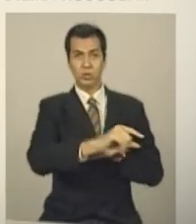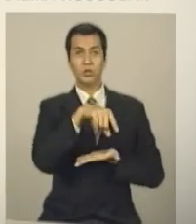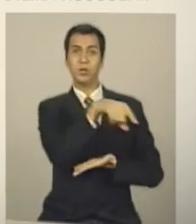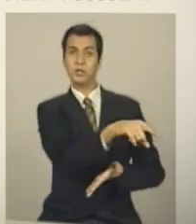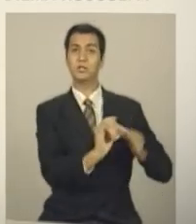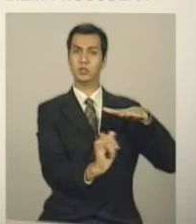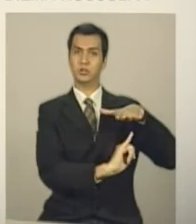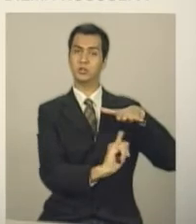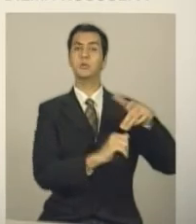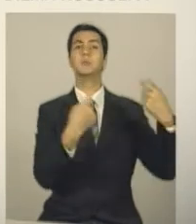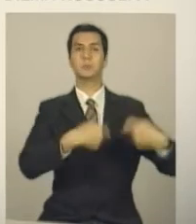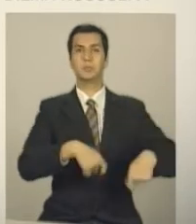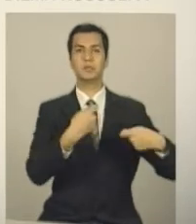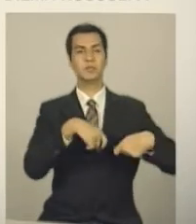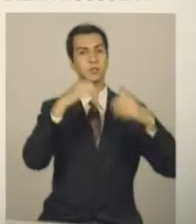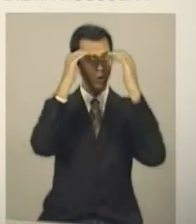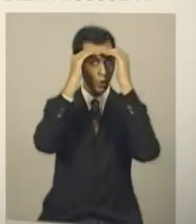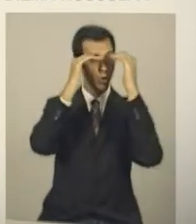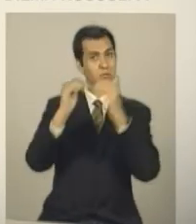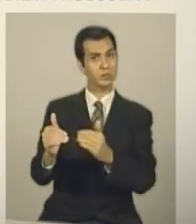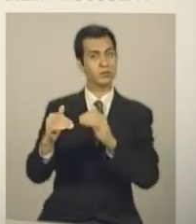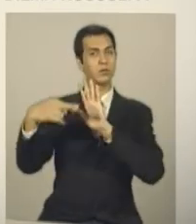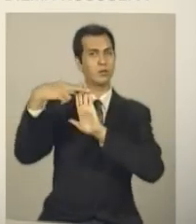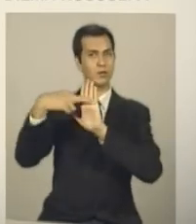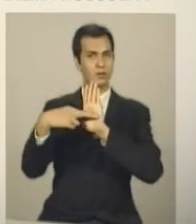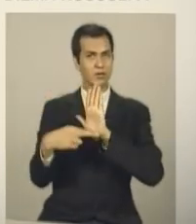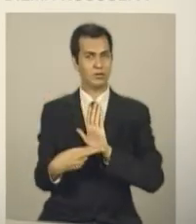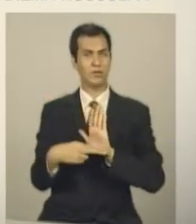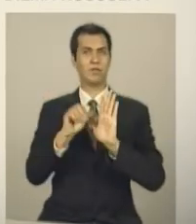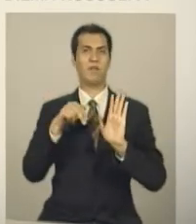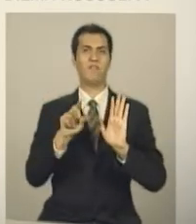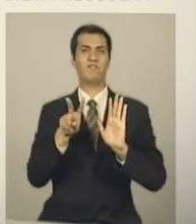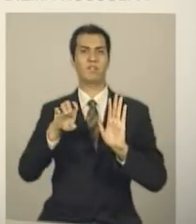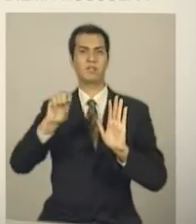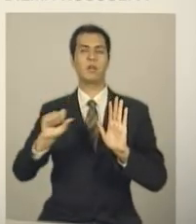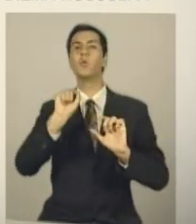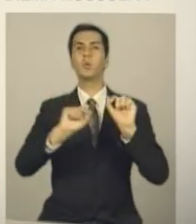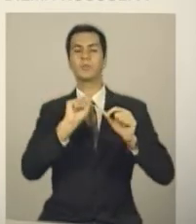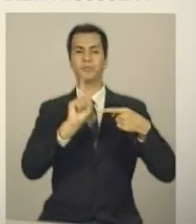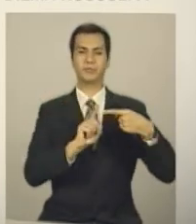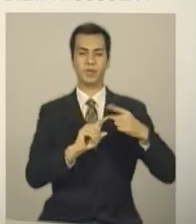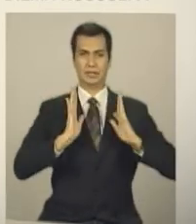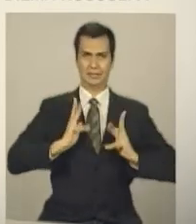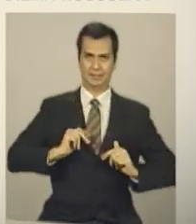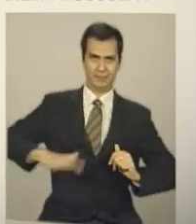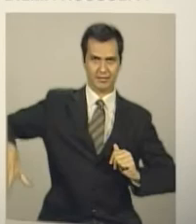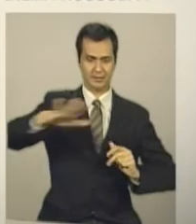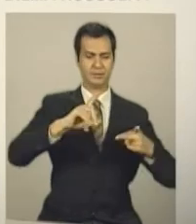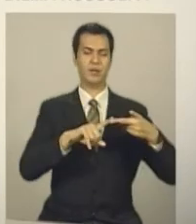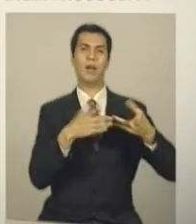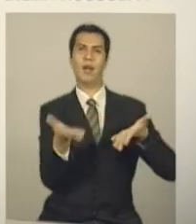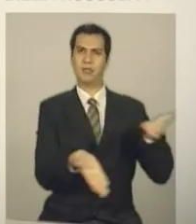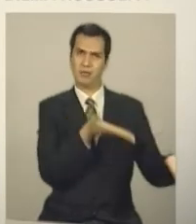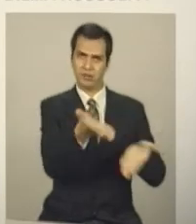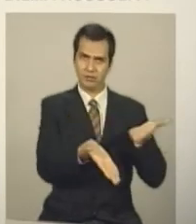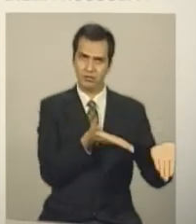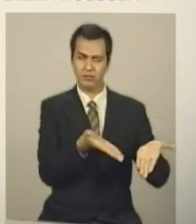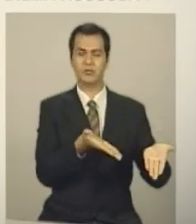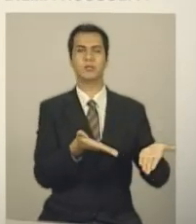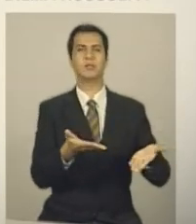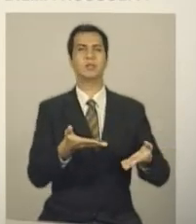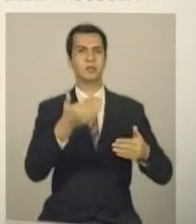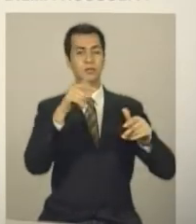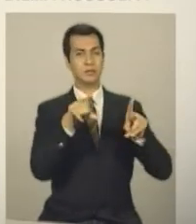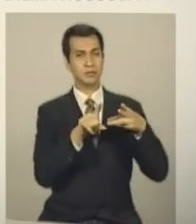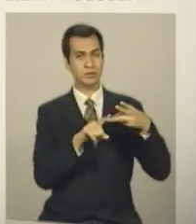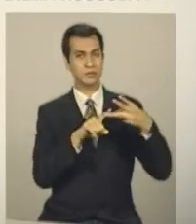novas normas da Visa relativas à higiene do ambiente ao atendimento e principalmente ao